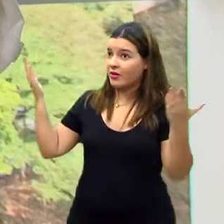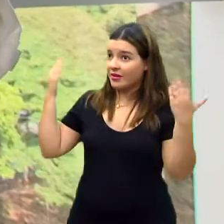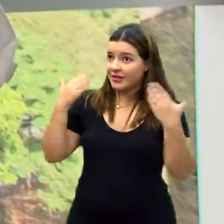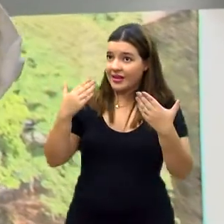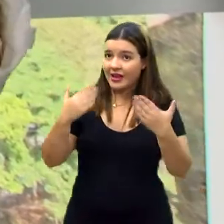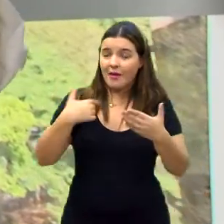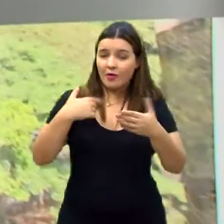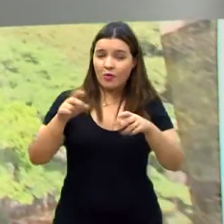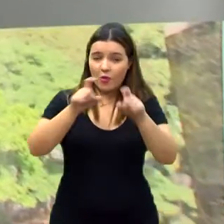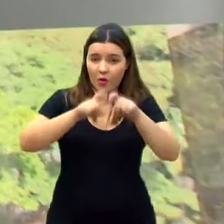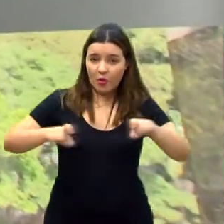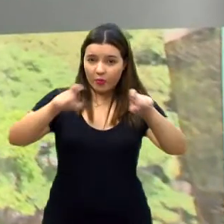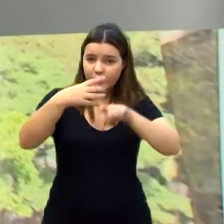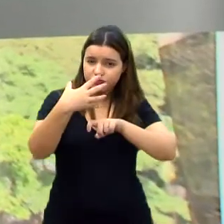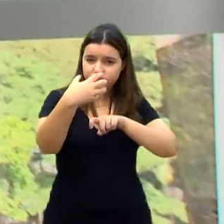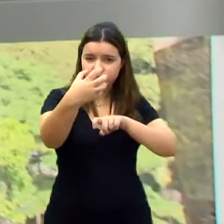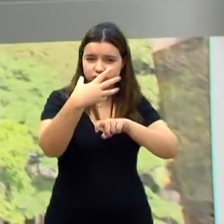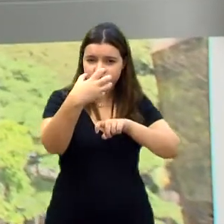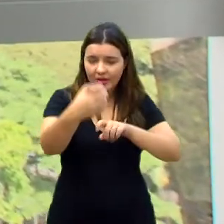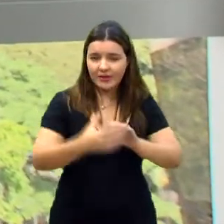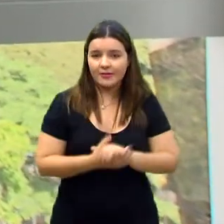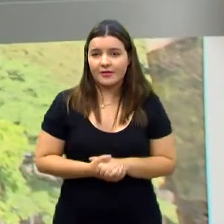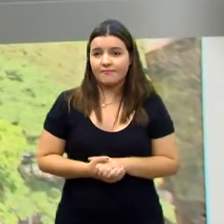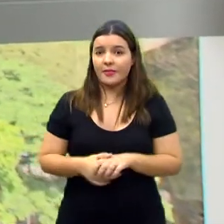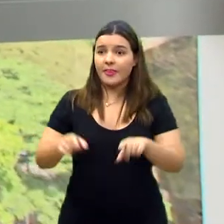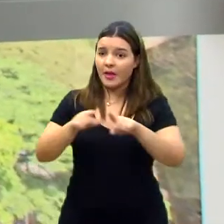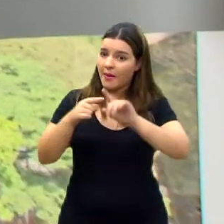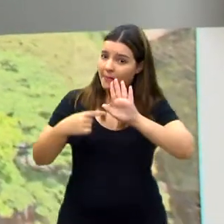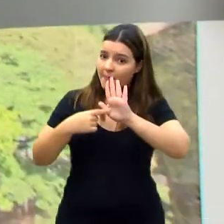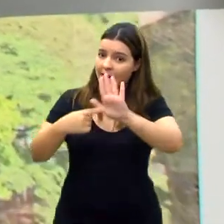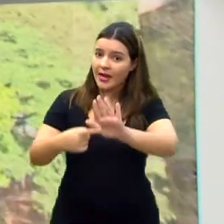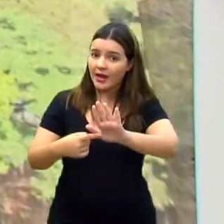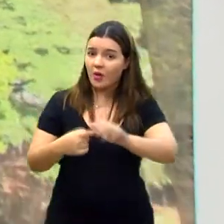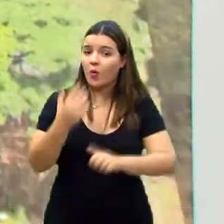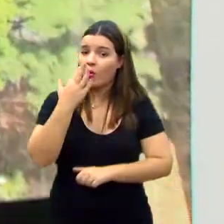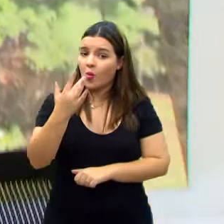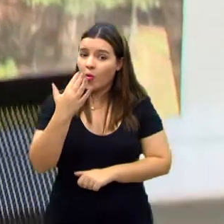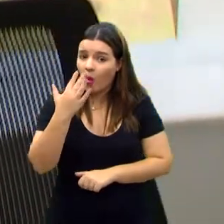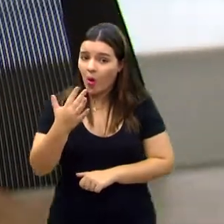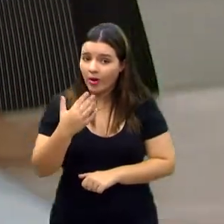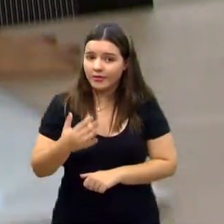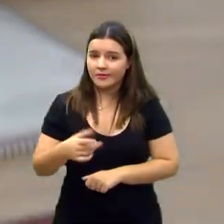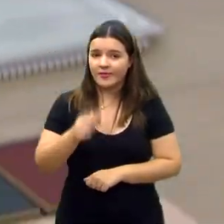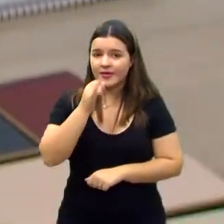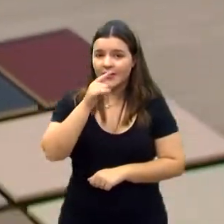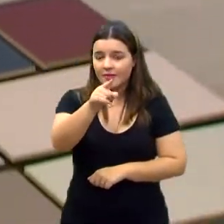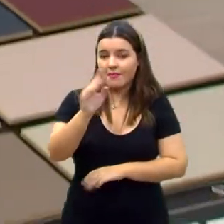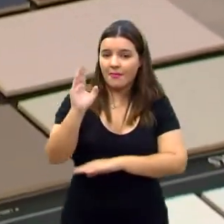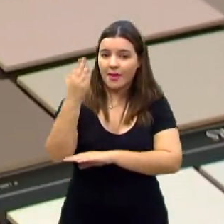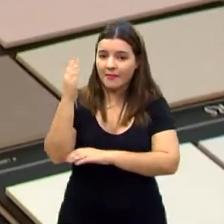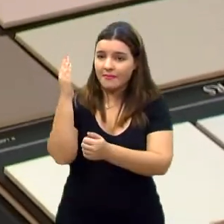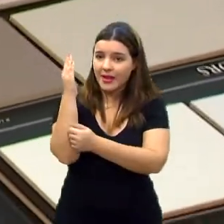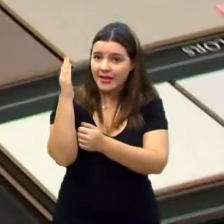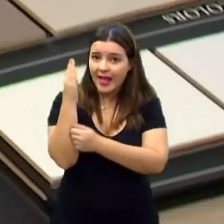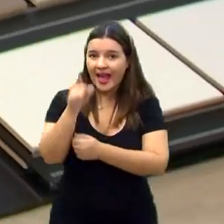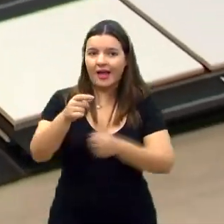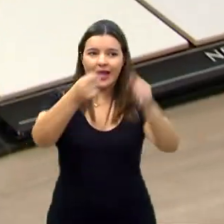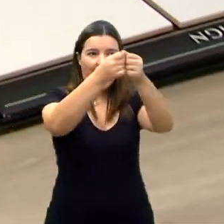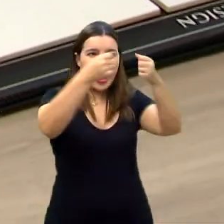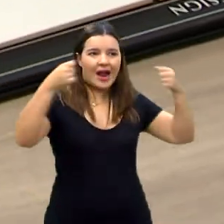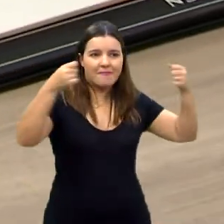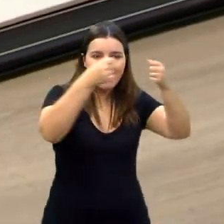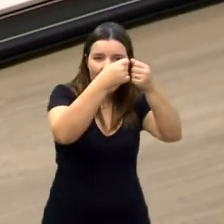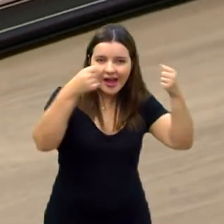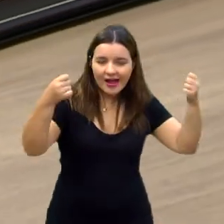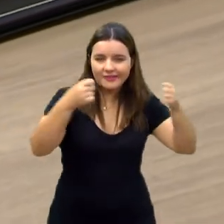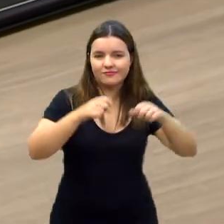vocês estão vendo aqui em imagens para que ele possa visualizar e a gente apresenta os materiais aqui por exemplo a São